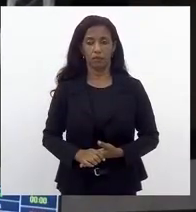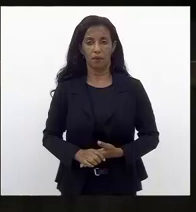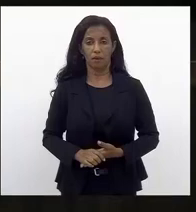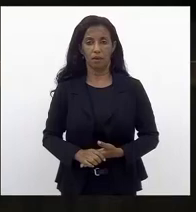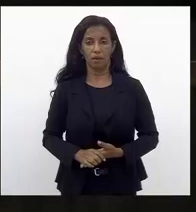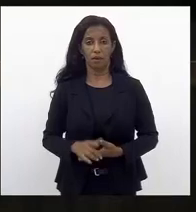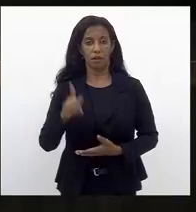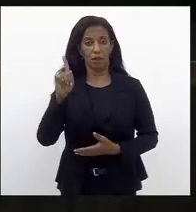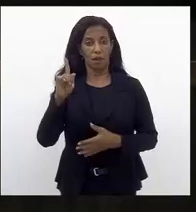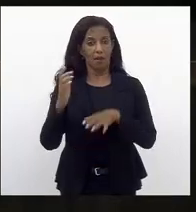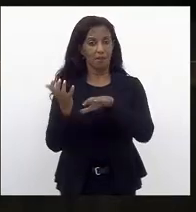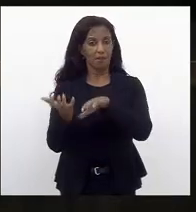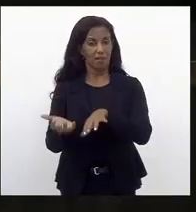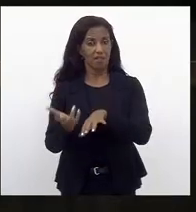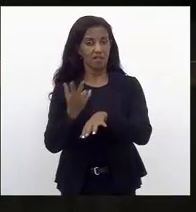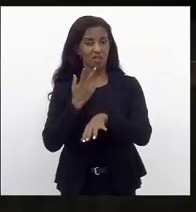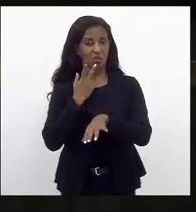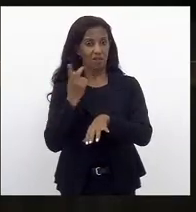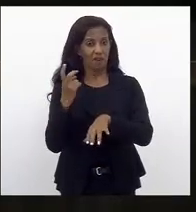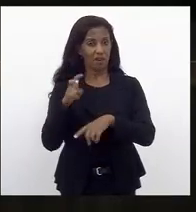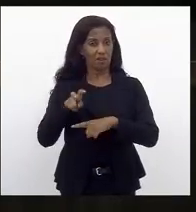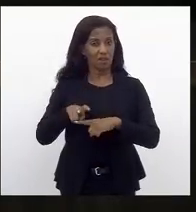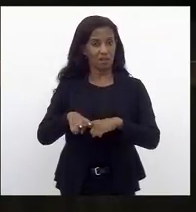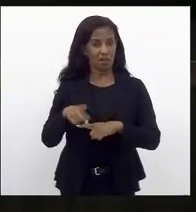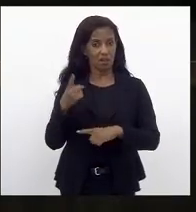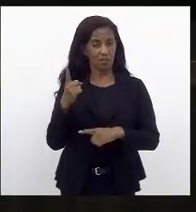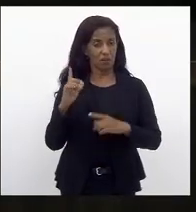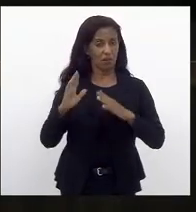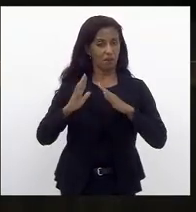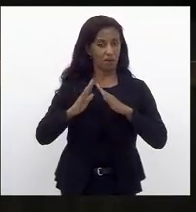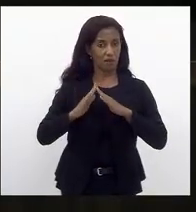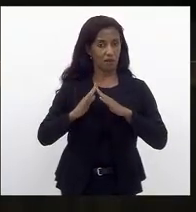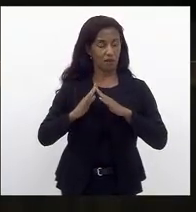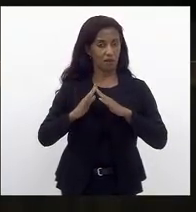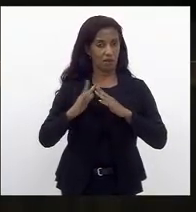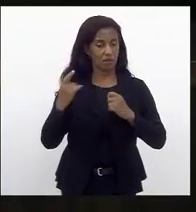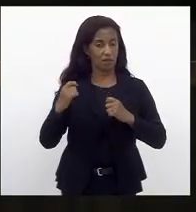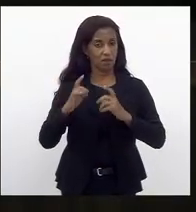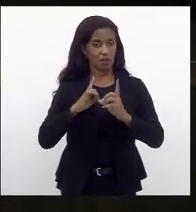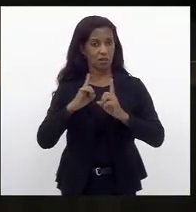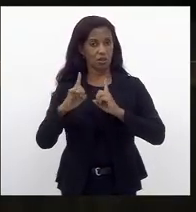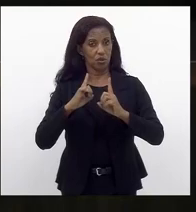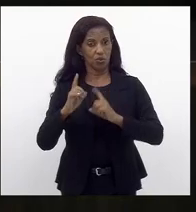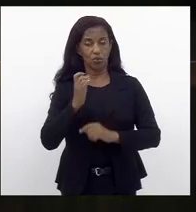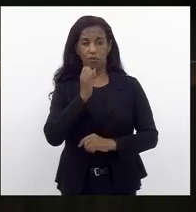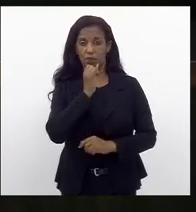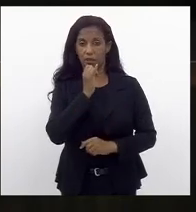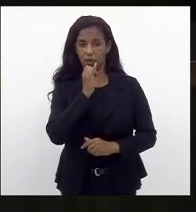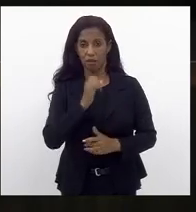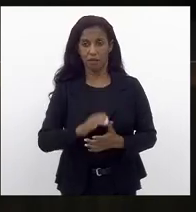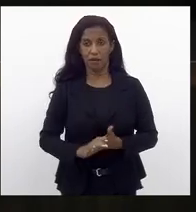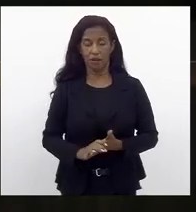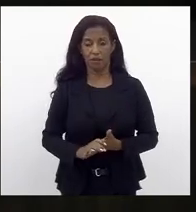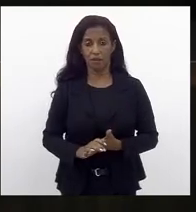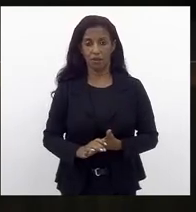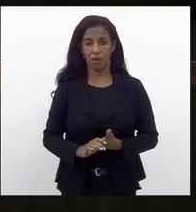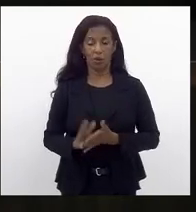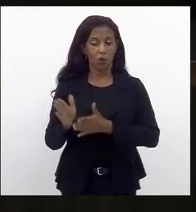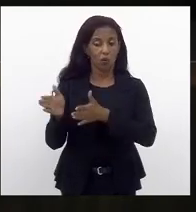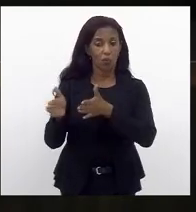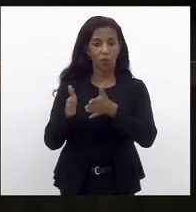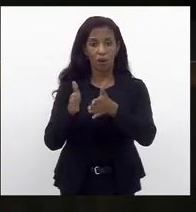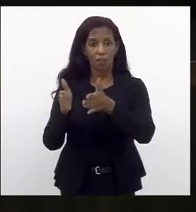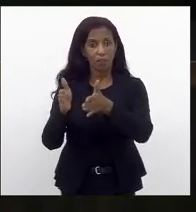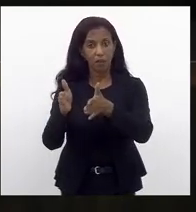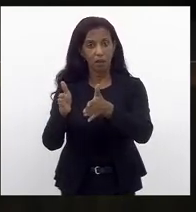o pai Brasília só fala sentado em uma casa E porque é que precisa discutir por exemplo uma saída